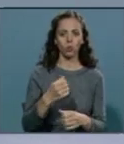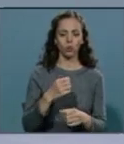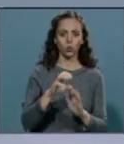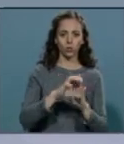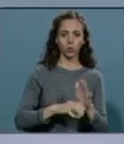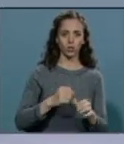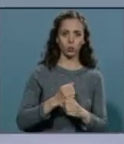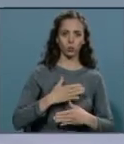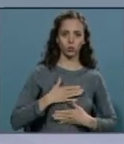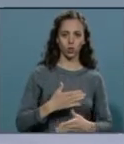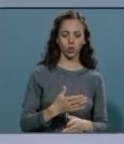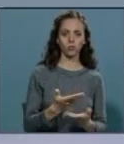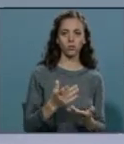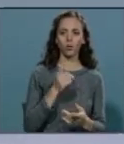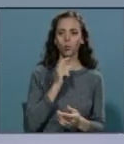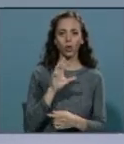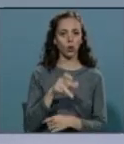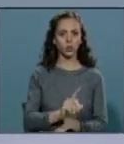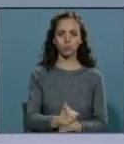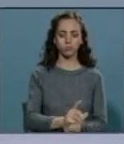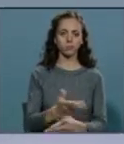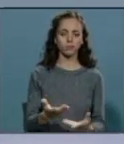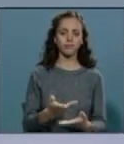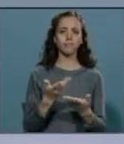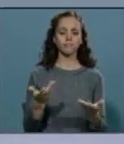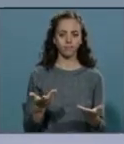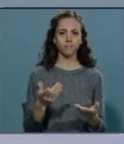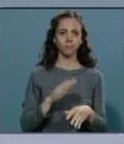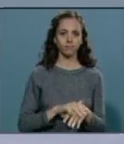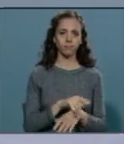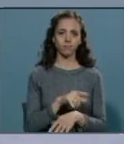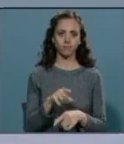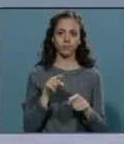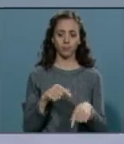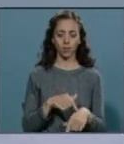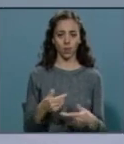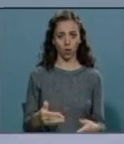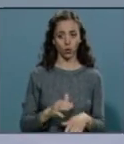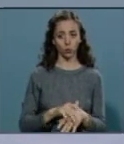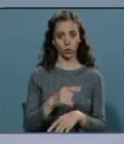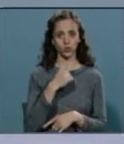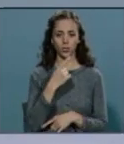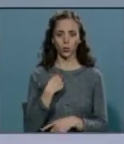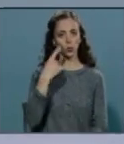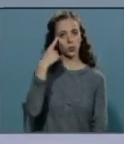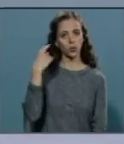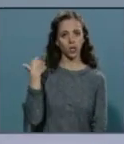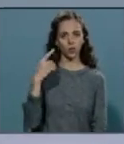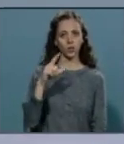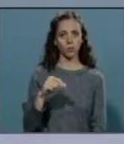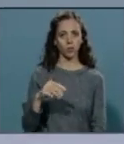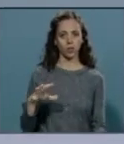seus personagens e portanto não poderiam acontecer e portanto neste neste momento e por isso daí compreendo